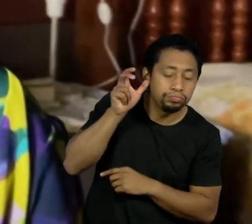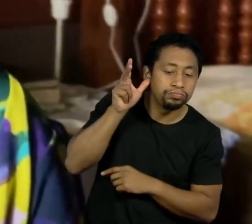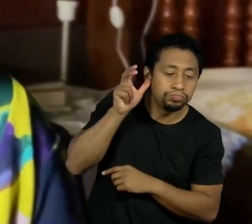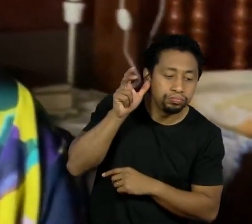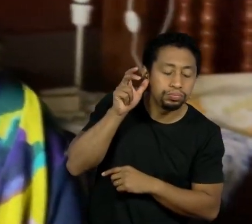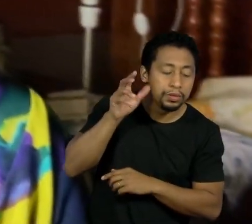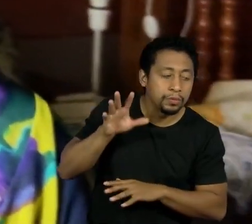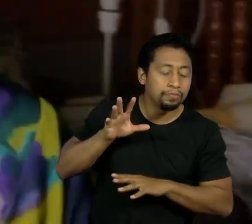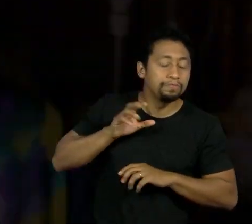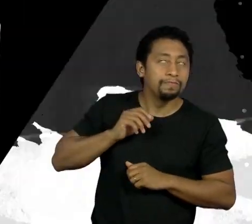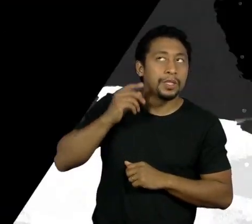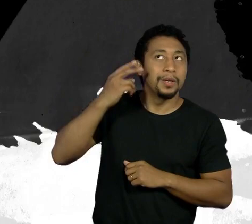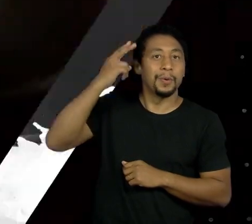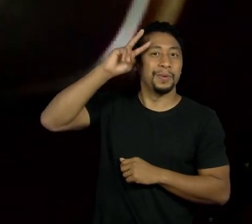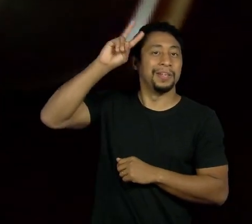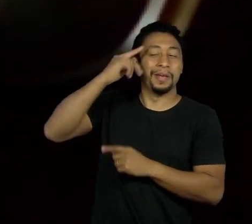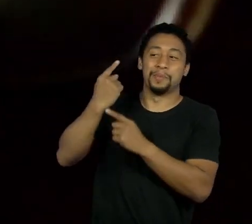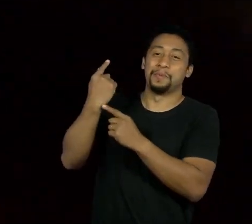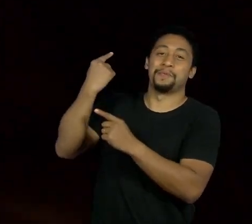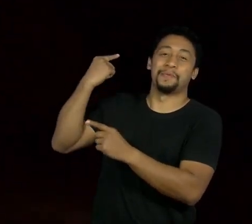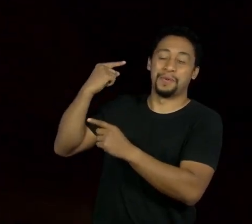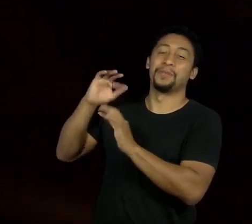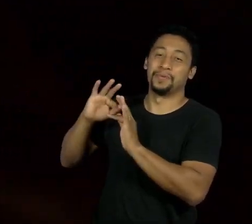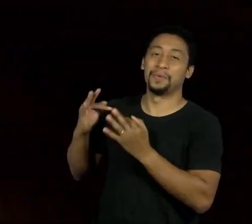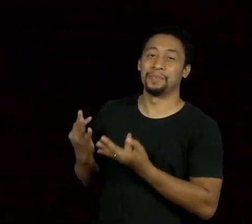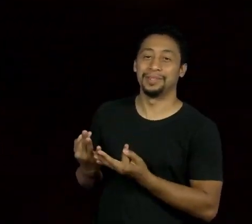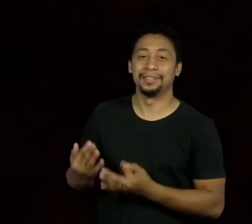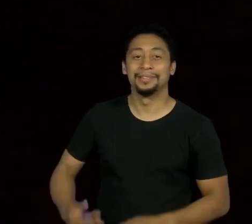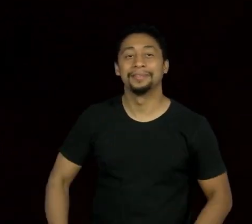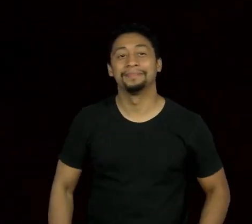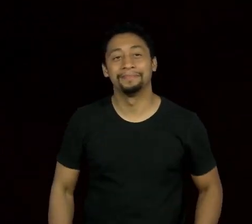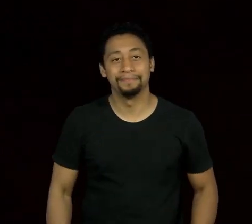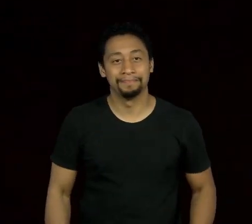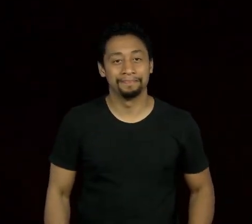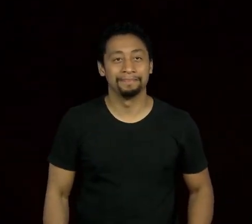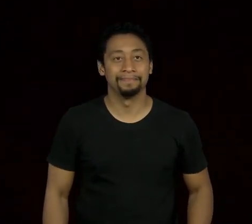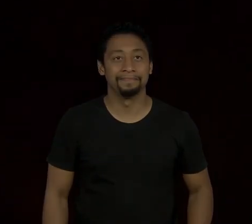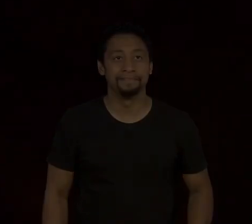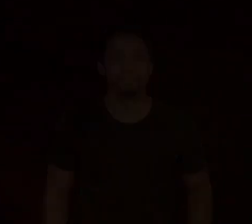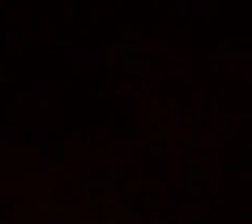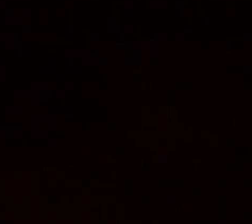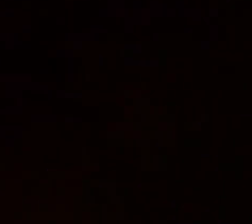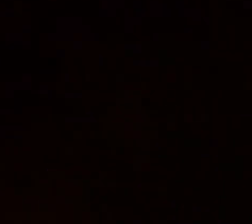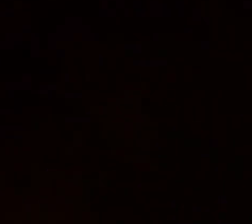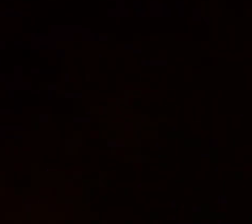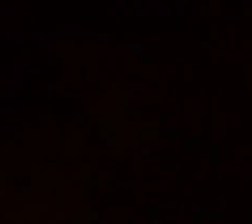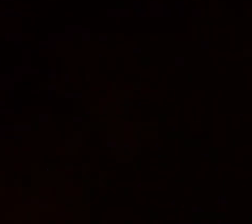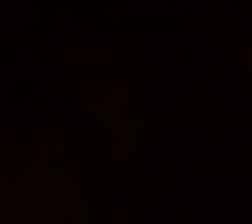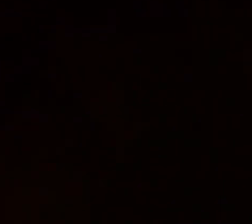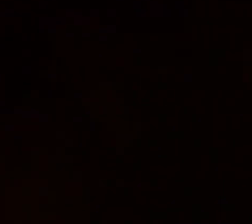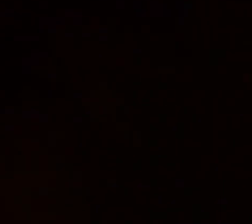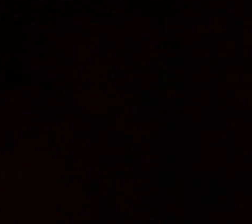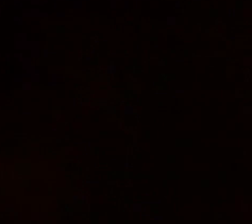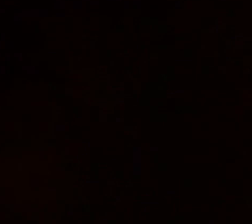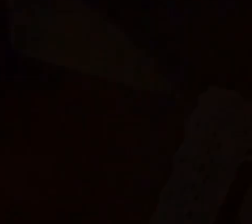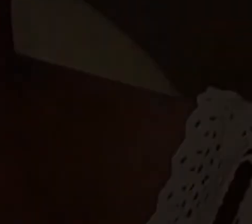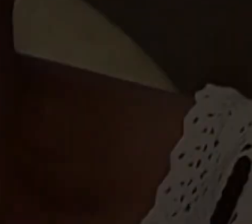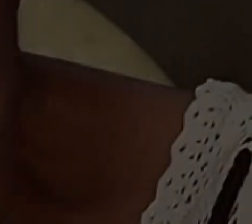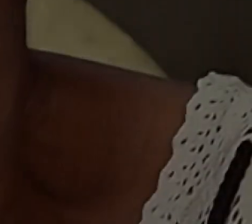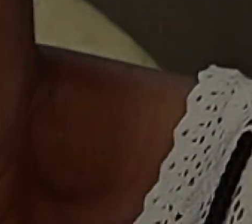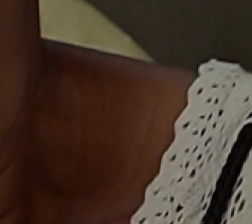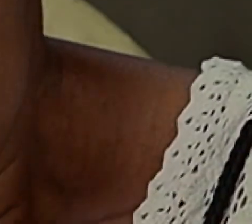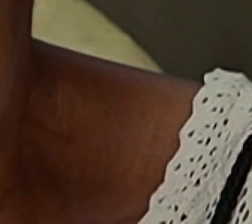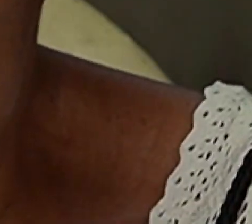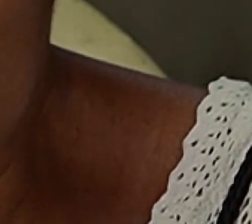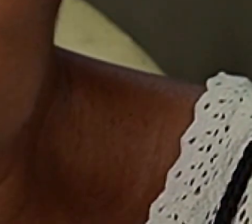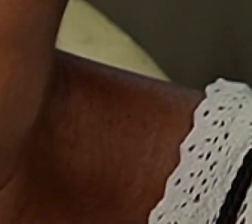um samba bem antigo. Tinha uma bola de ferro, presa nela uma corrente. Tinha um osso de canela, deu tristeza em minha